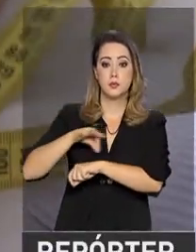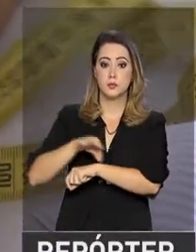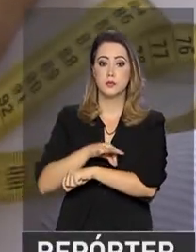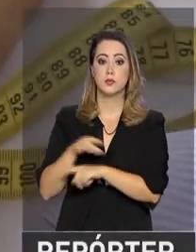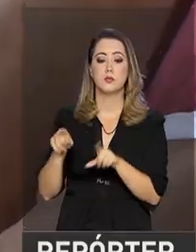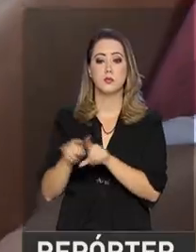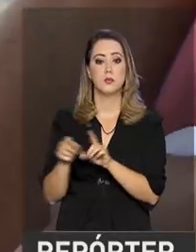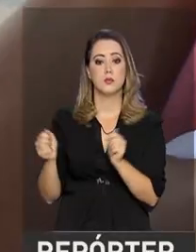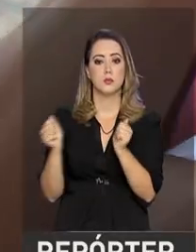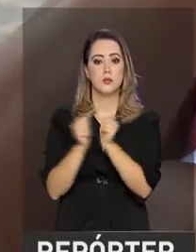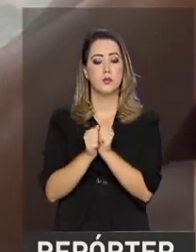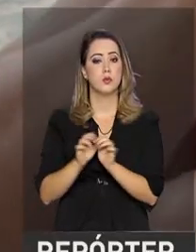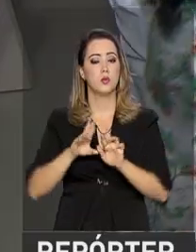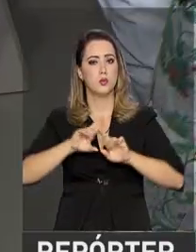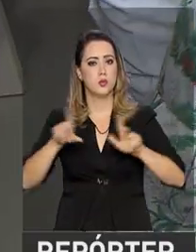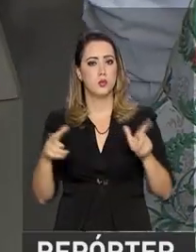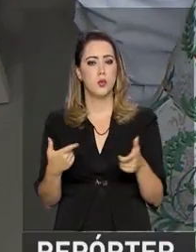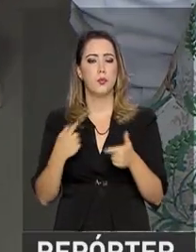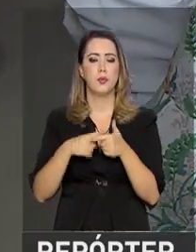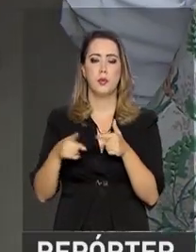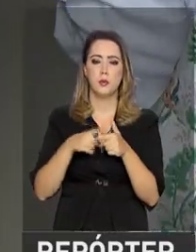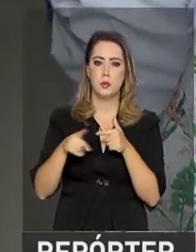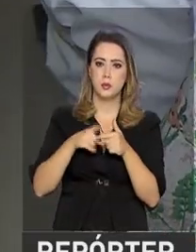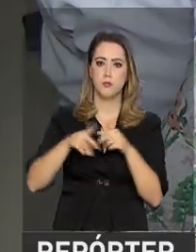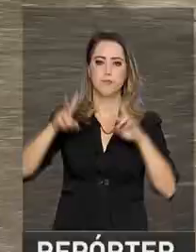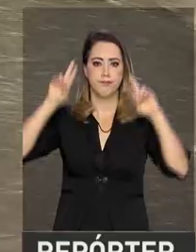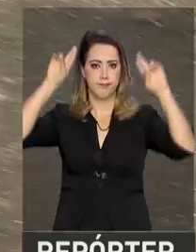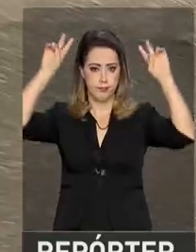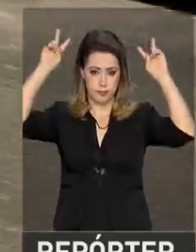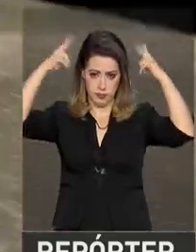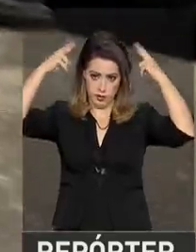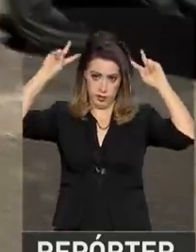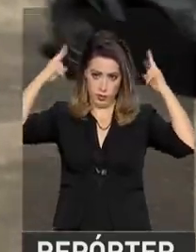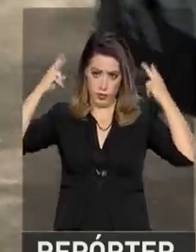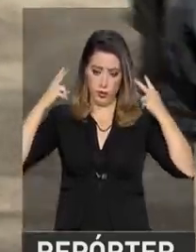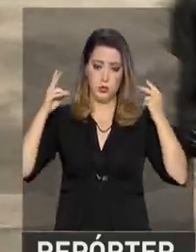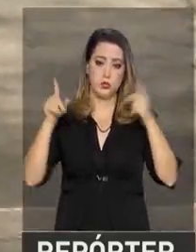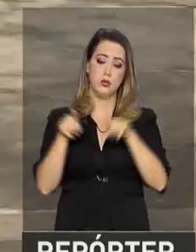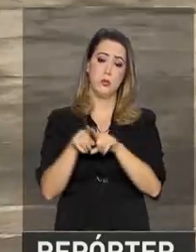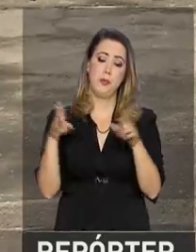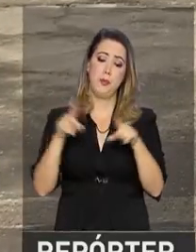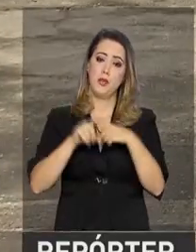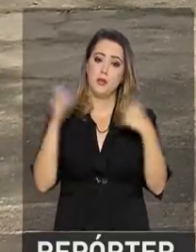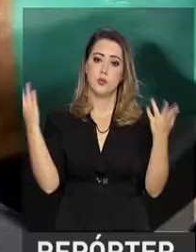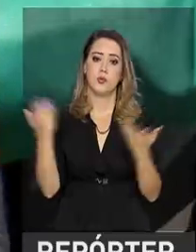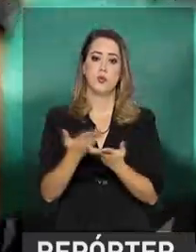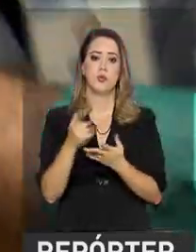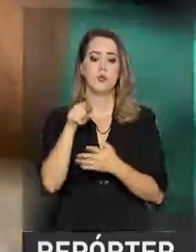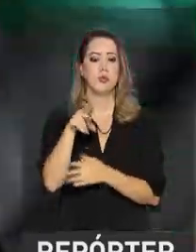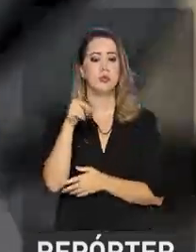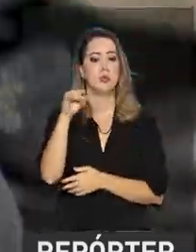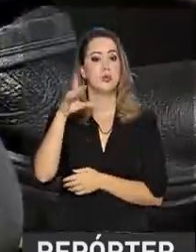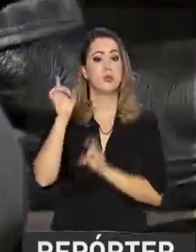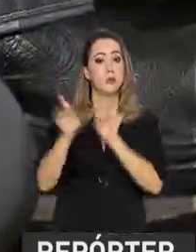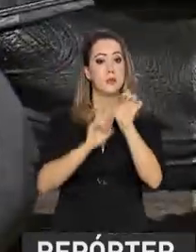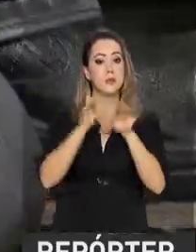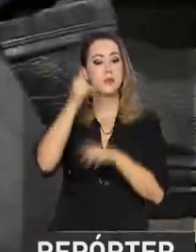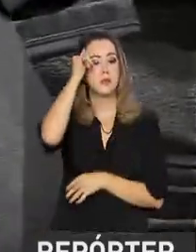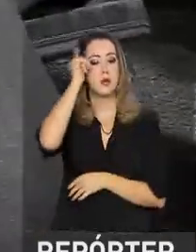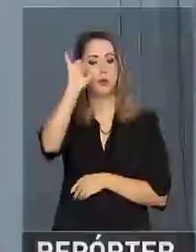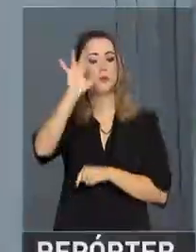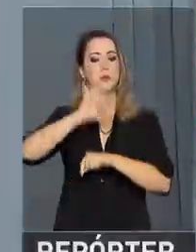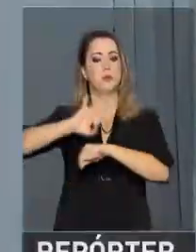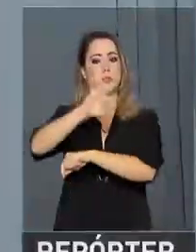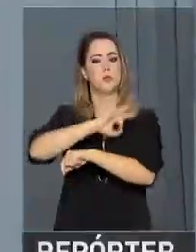sua associação com casos de malformações neurológicas mas hoje no dia nacional de combate ao mosquito as ações se intensificaram